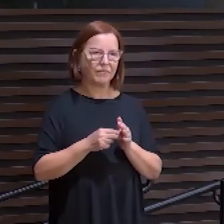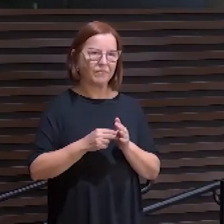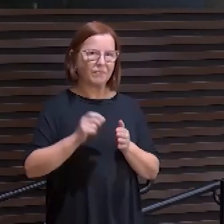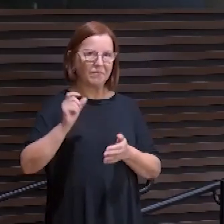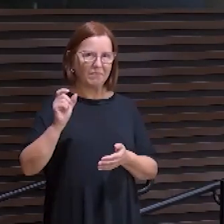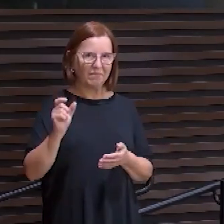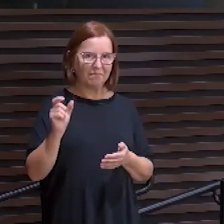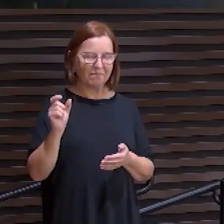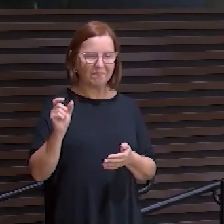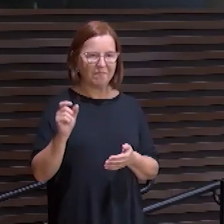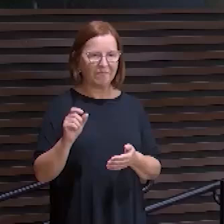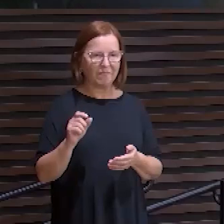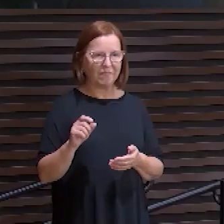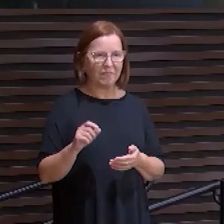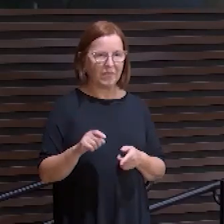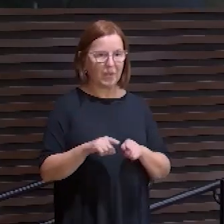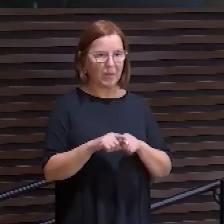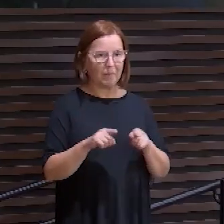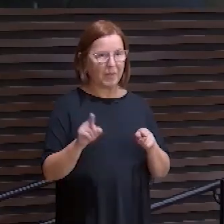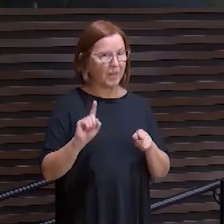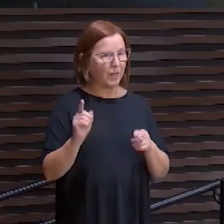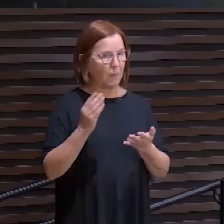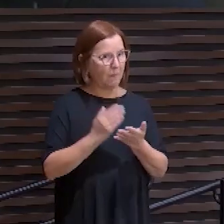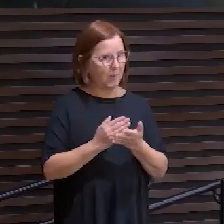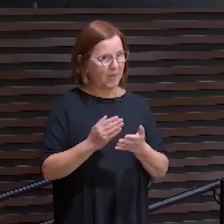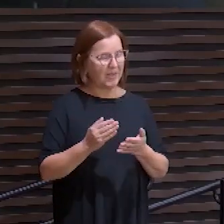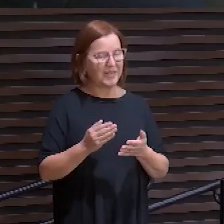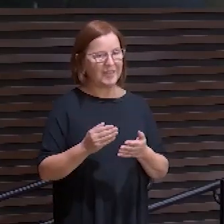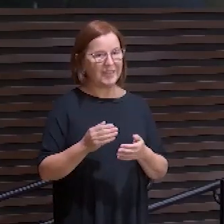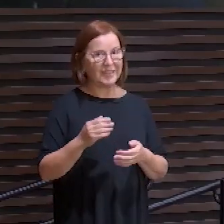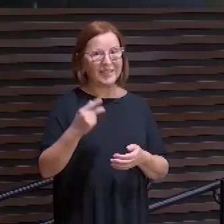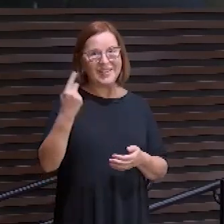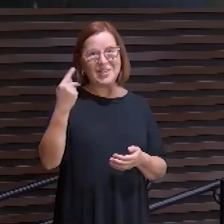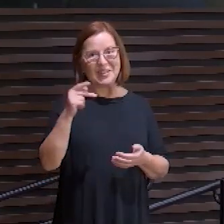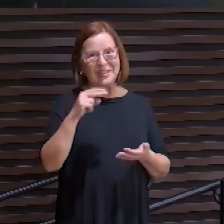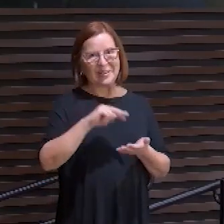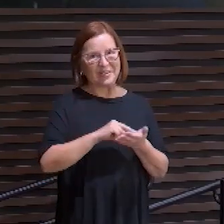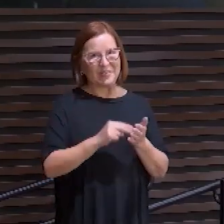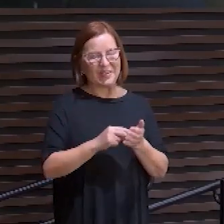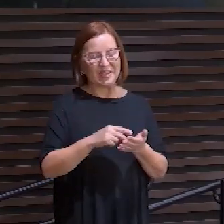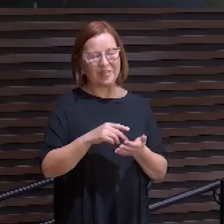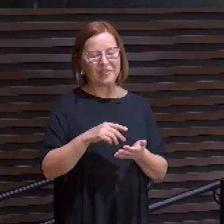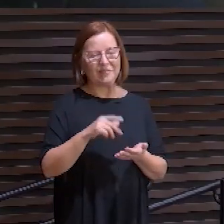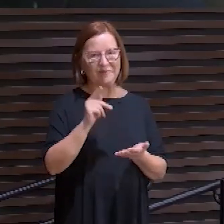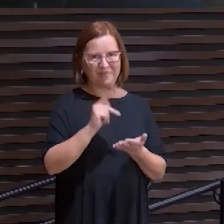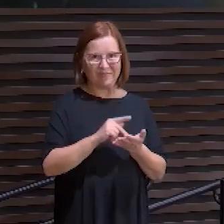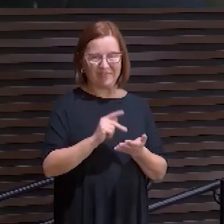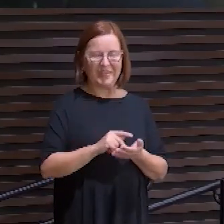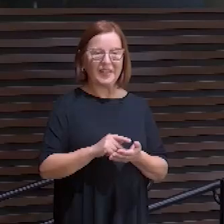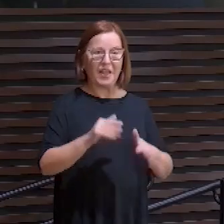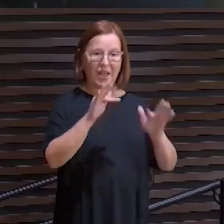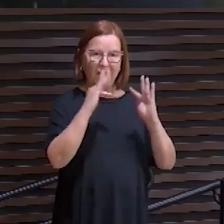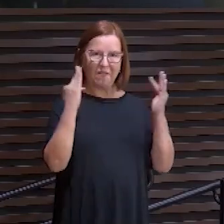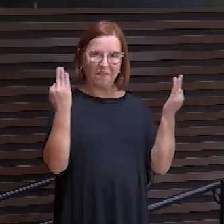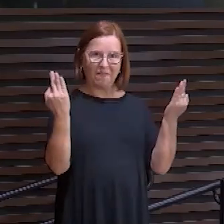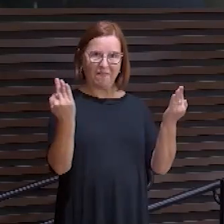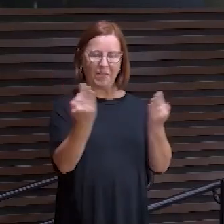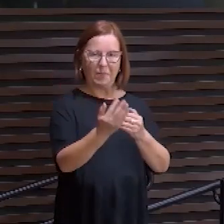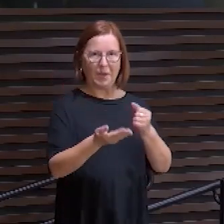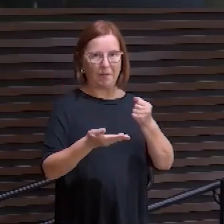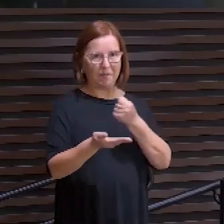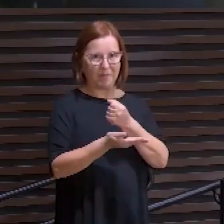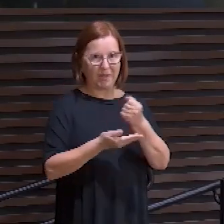termo, mas não termina aí o seu significado real. A família básica é